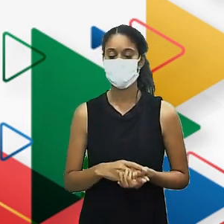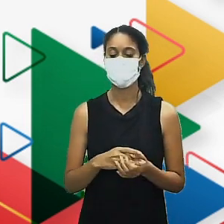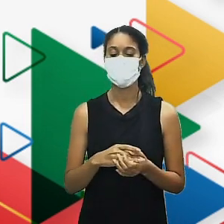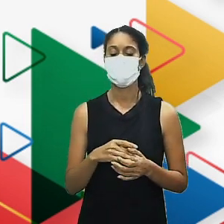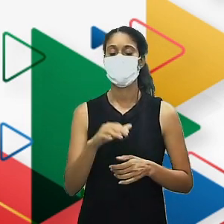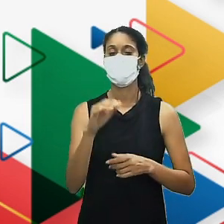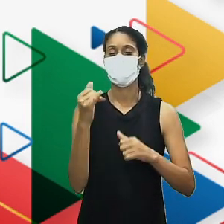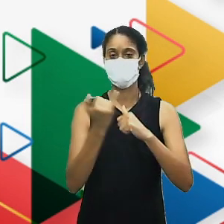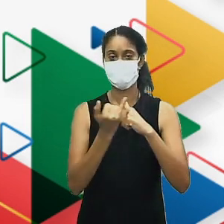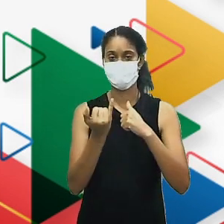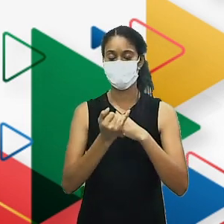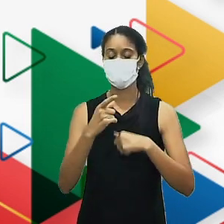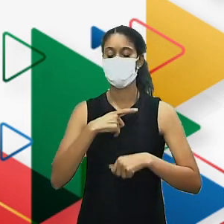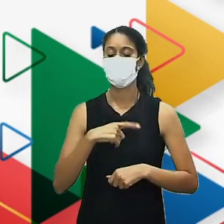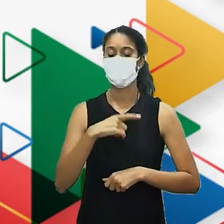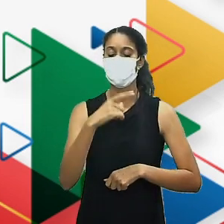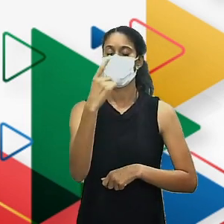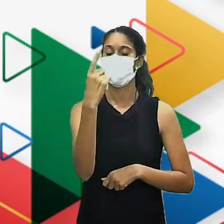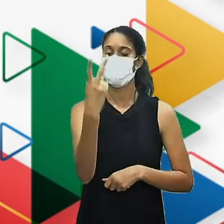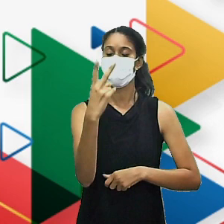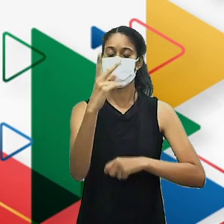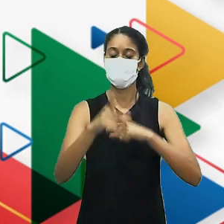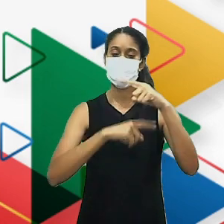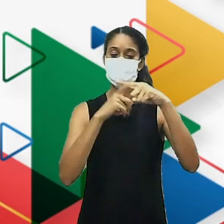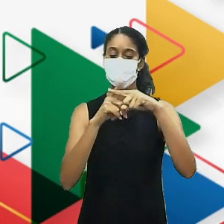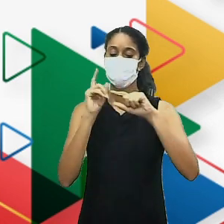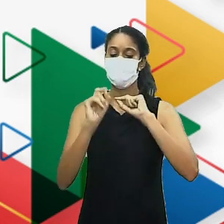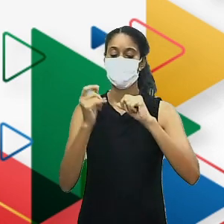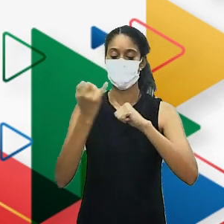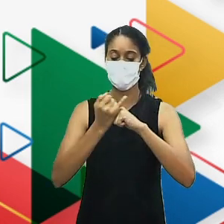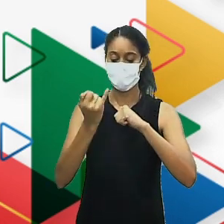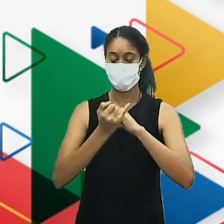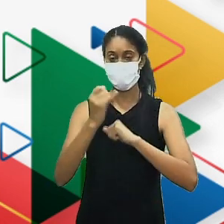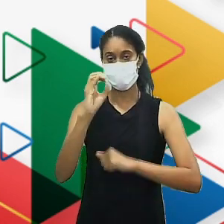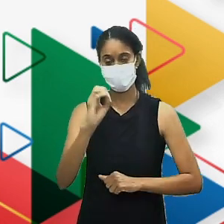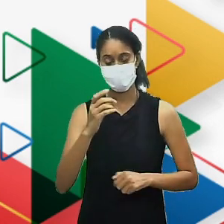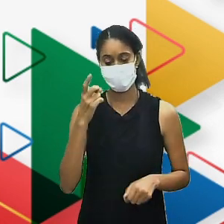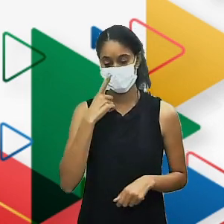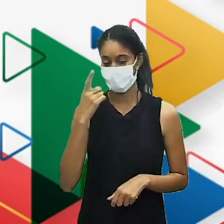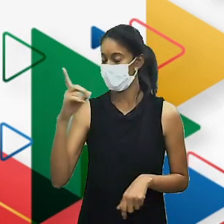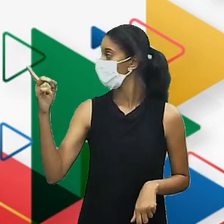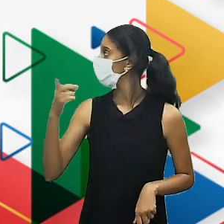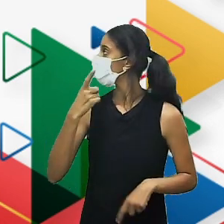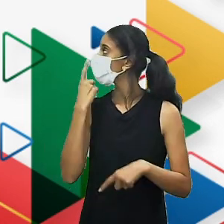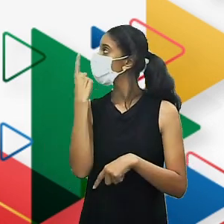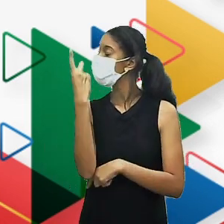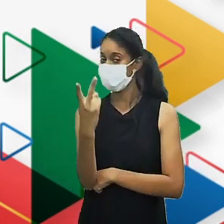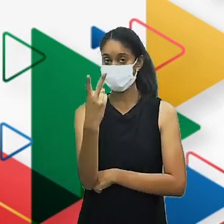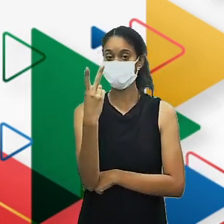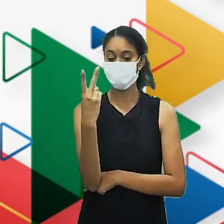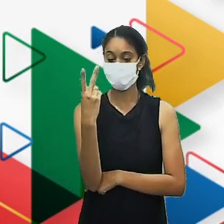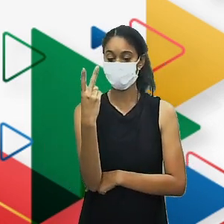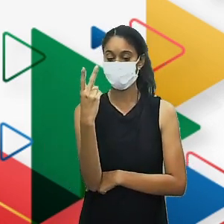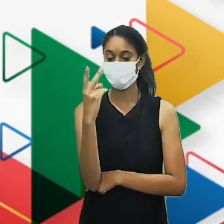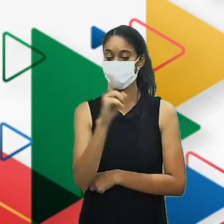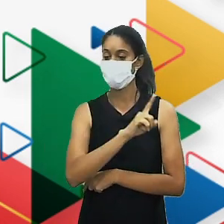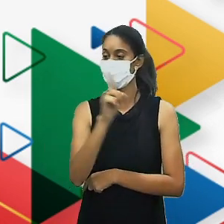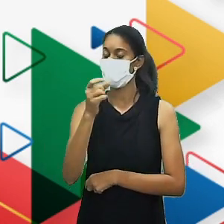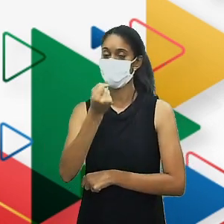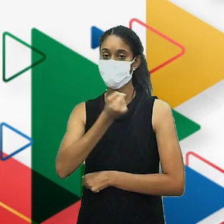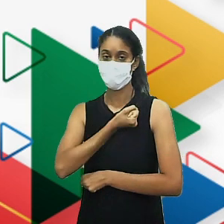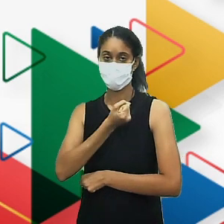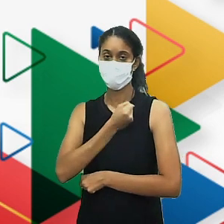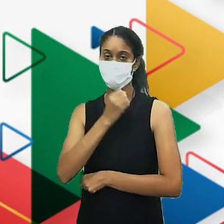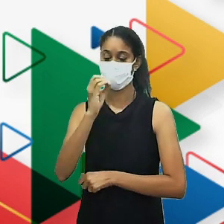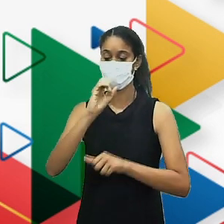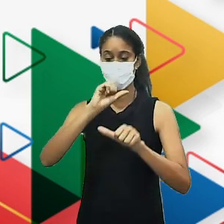e aqui passando para ferro 0. Tá vendo que aqui ele tá 2 e ele passou para 0?